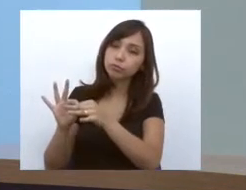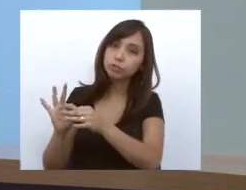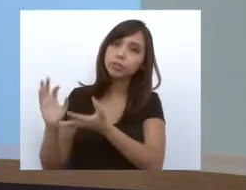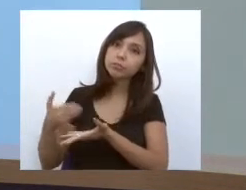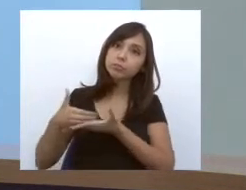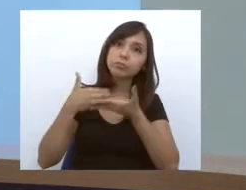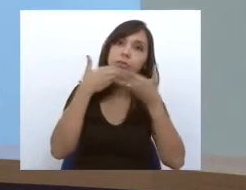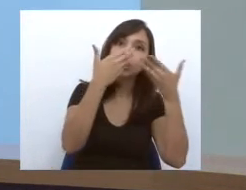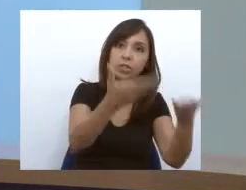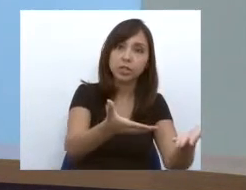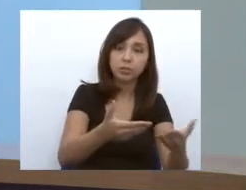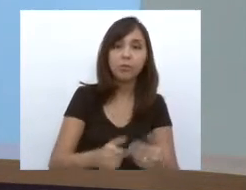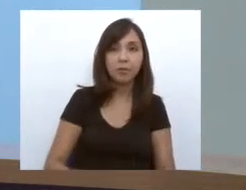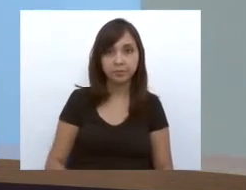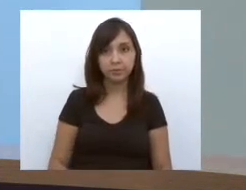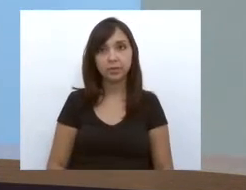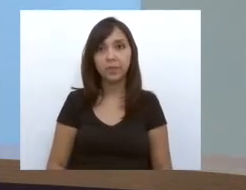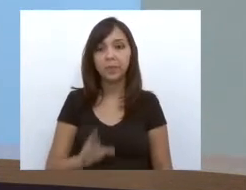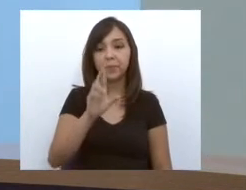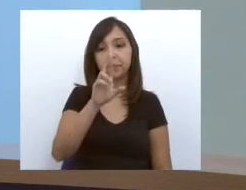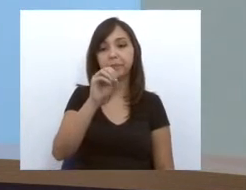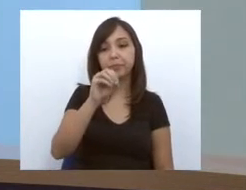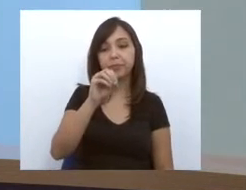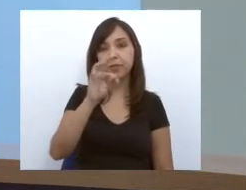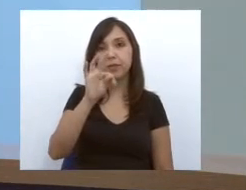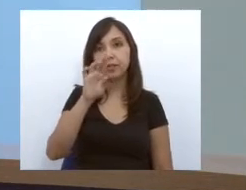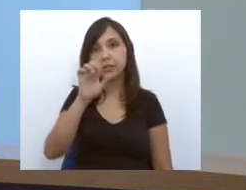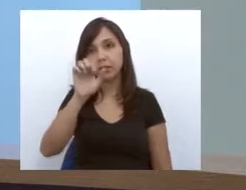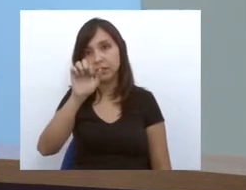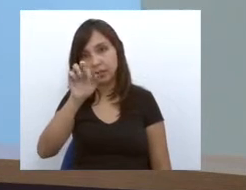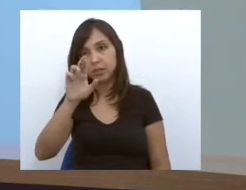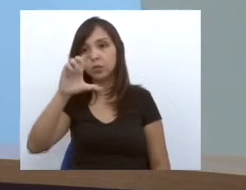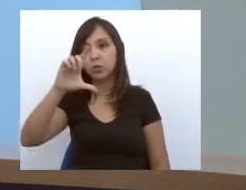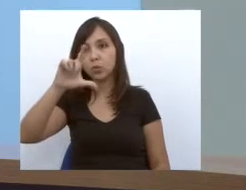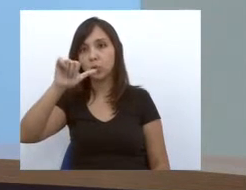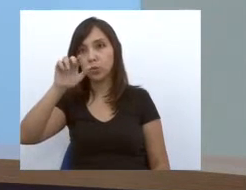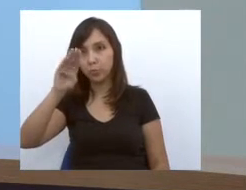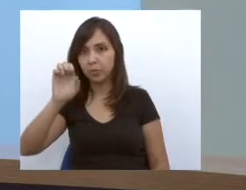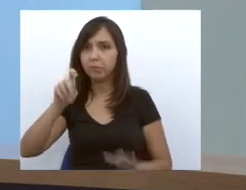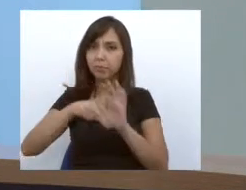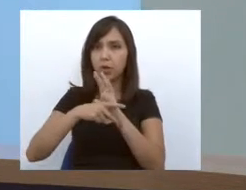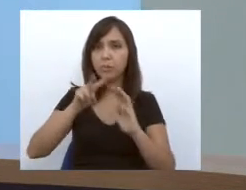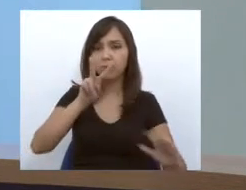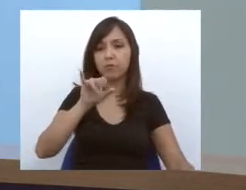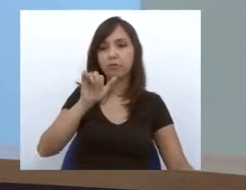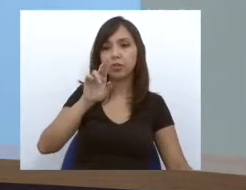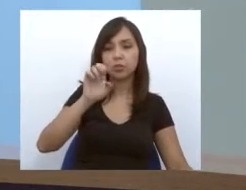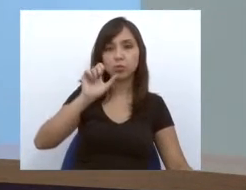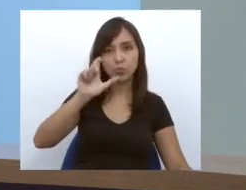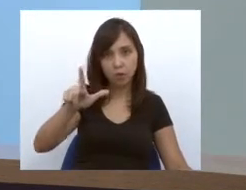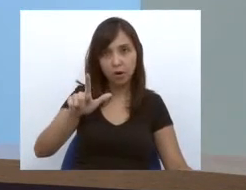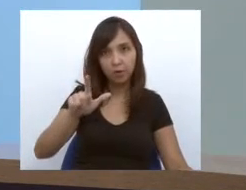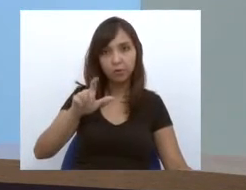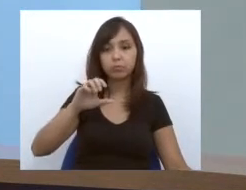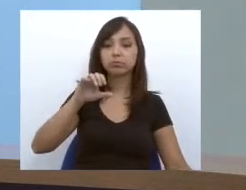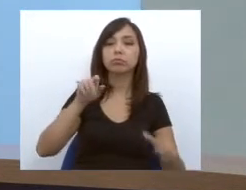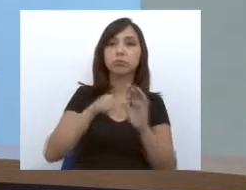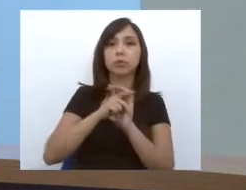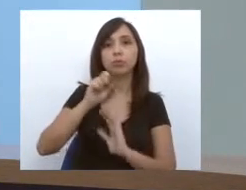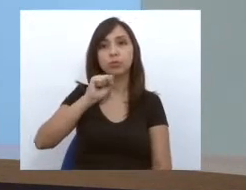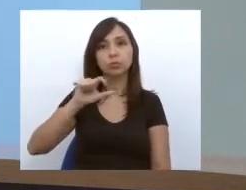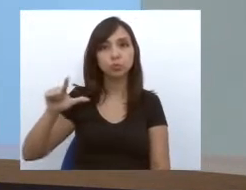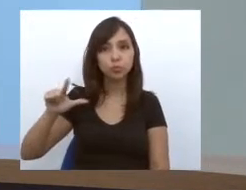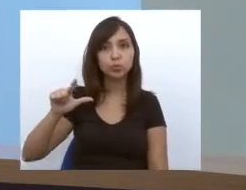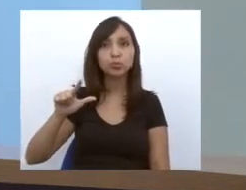doação, que é o Rotary Clube E-Clube, que é um Rotary virtual, é o Rotary Clube Guarulhos Sul e o